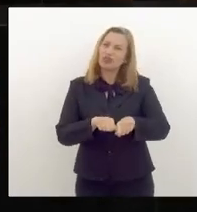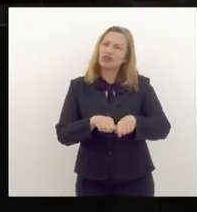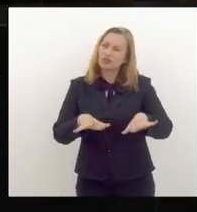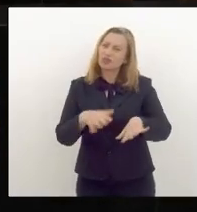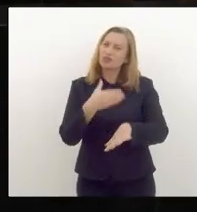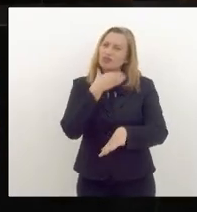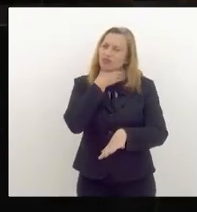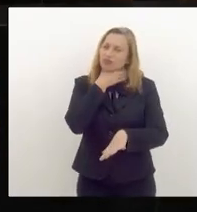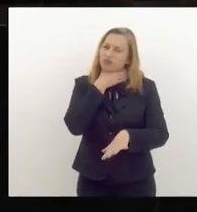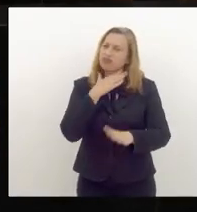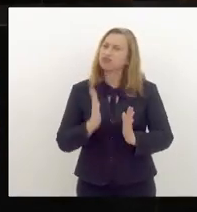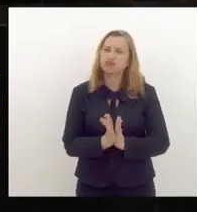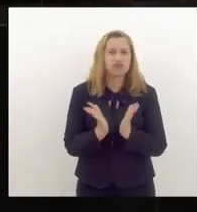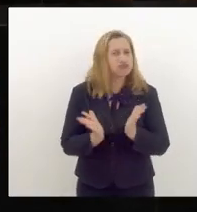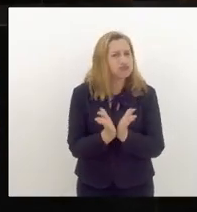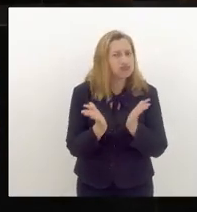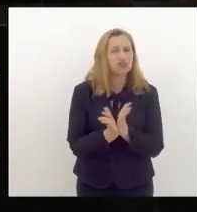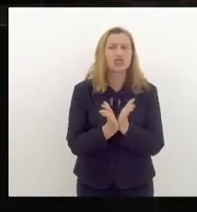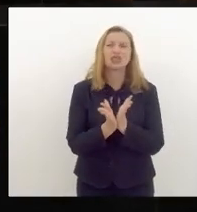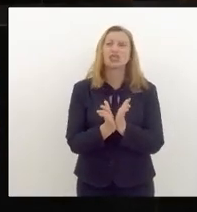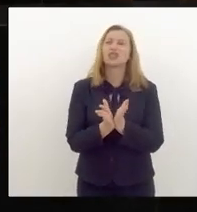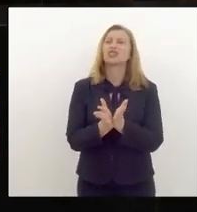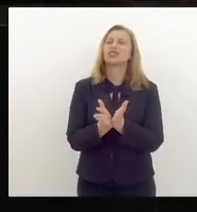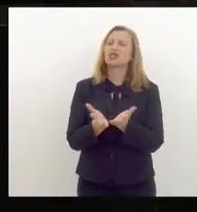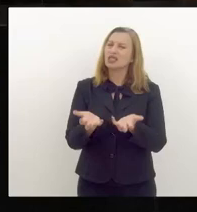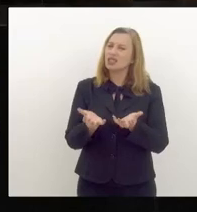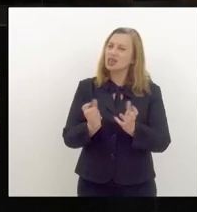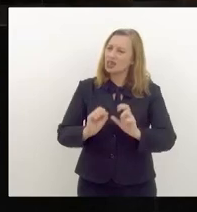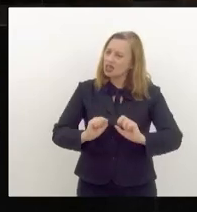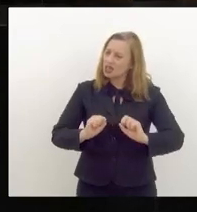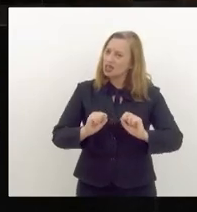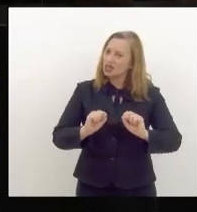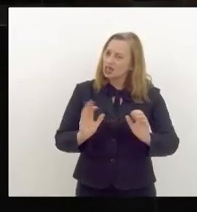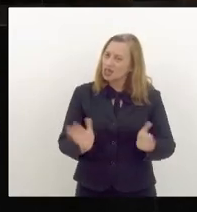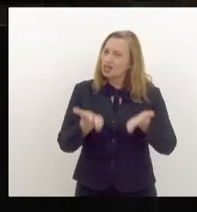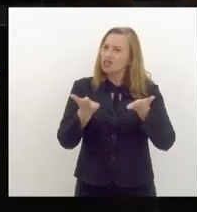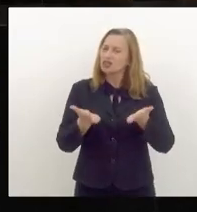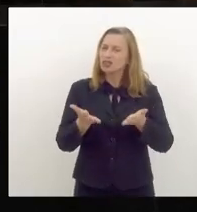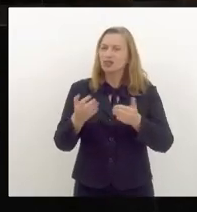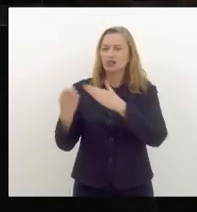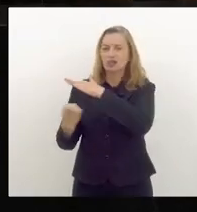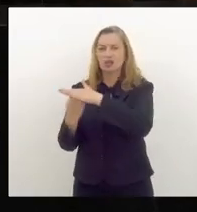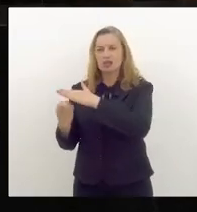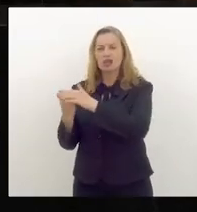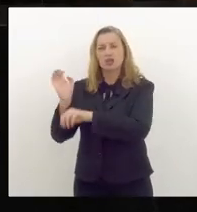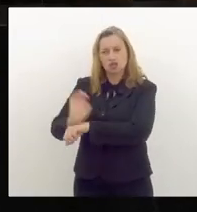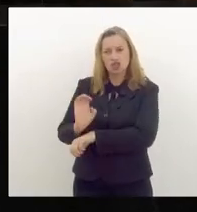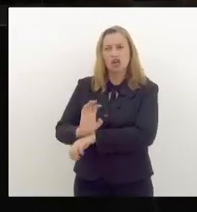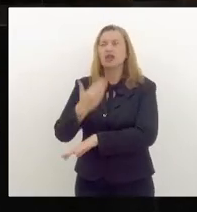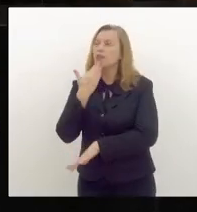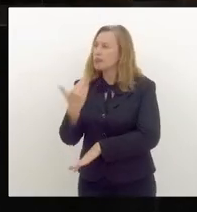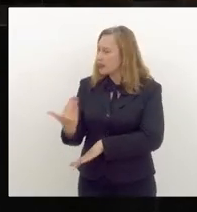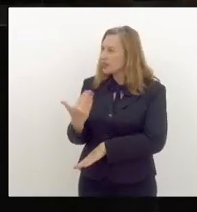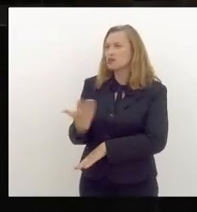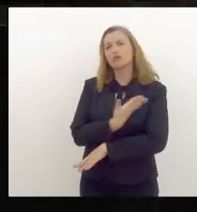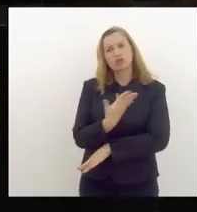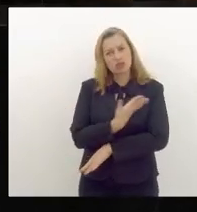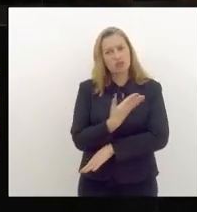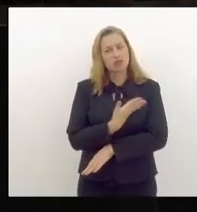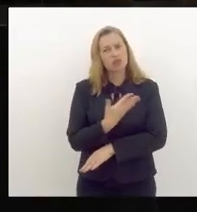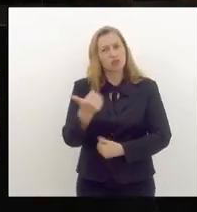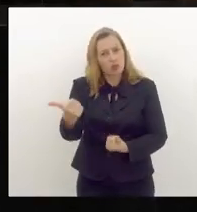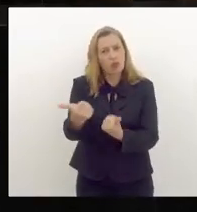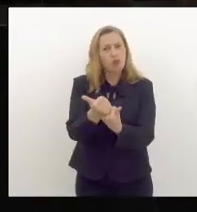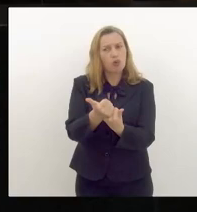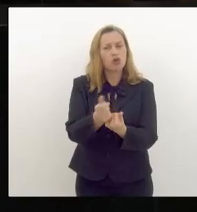que a população passa uma miséria tremendo a gente tenta a sua que o estado tão Peço aos meus pares os meus colegas o